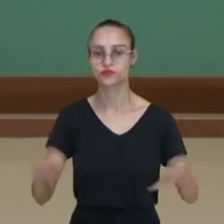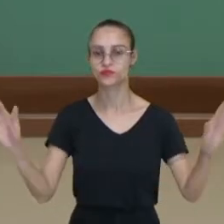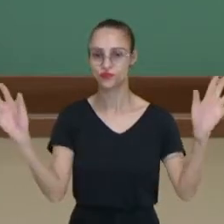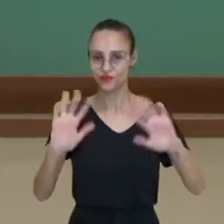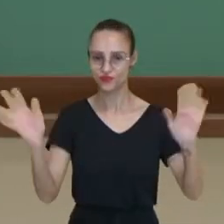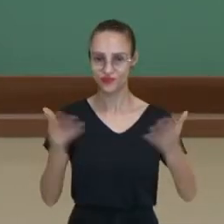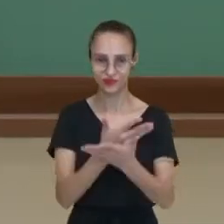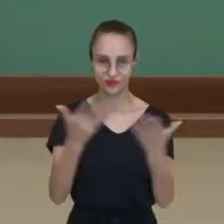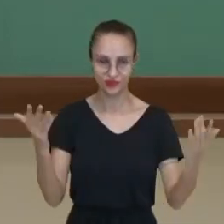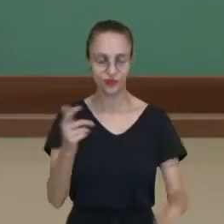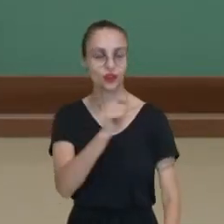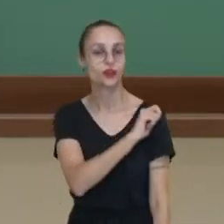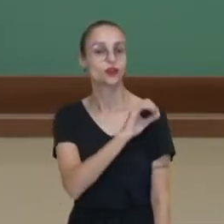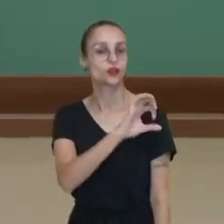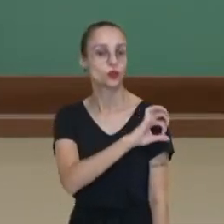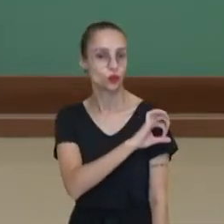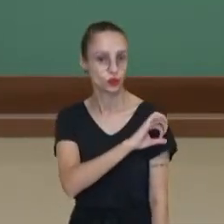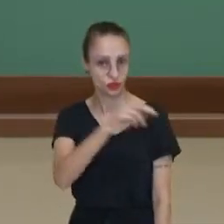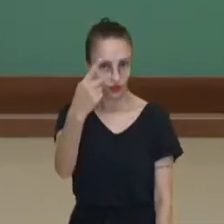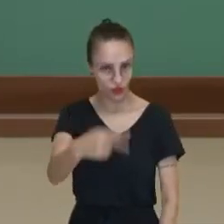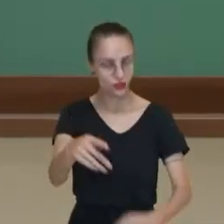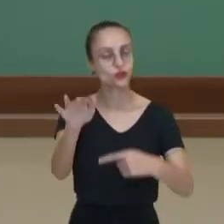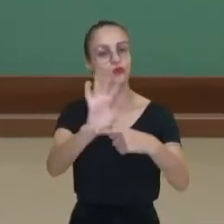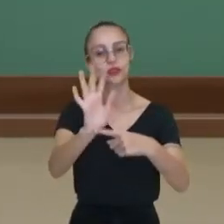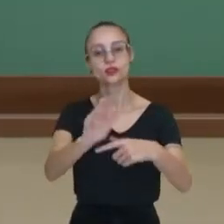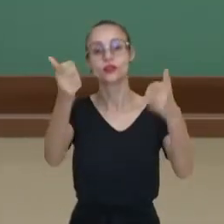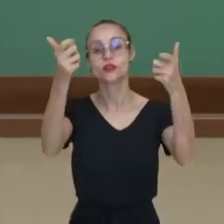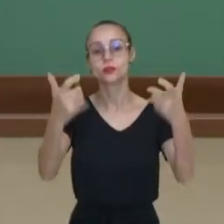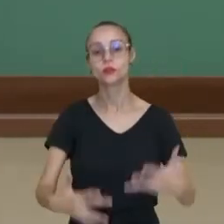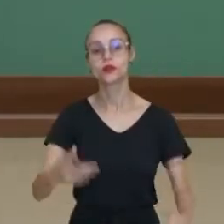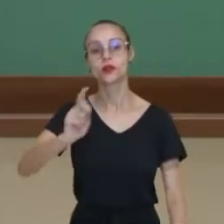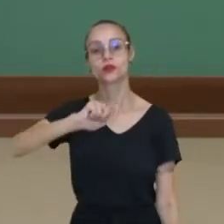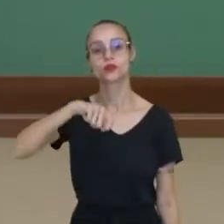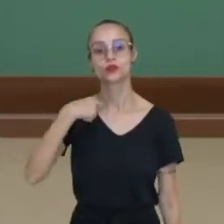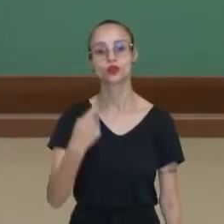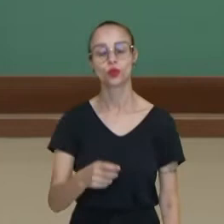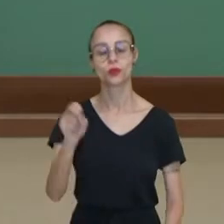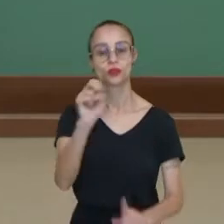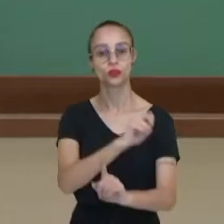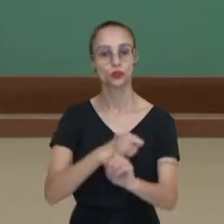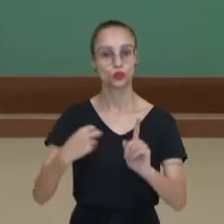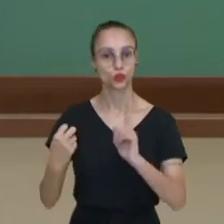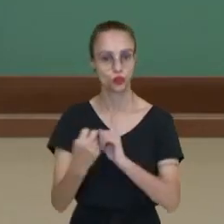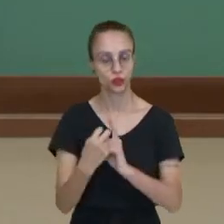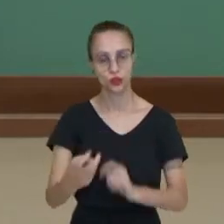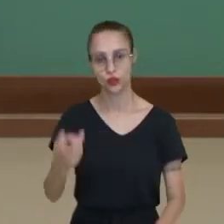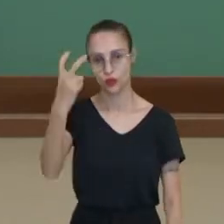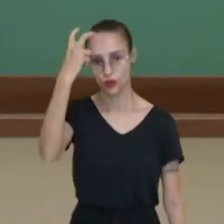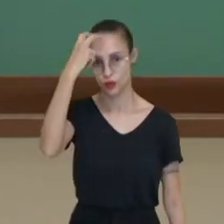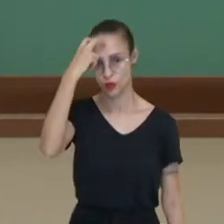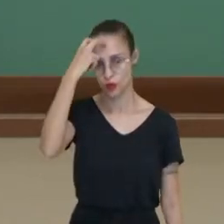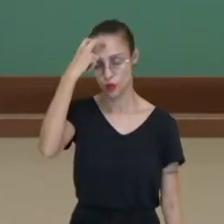Olá, estudantes do nono ano! Neste vídeo vamos falar sobre sociedade e cultura